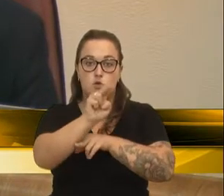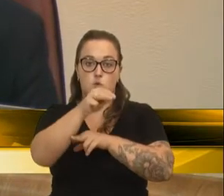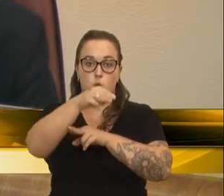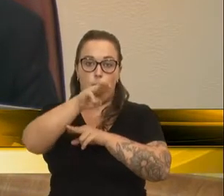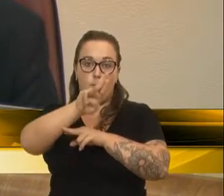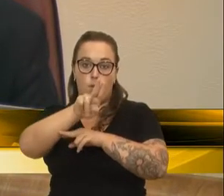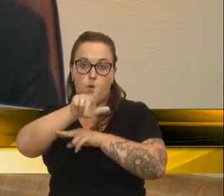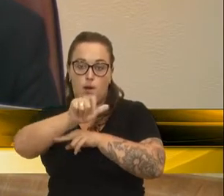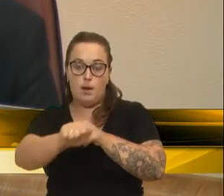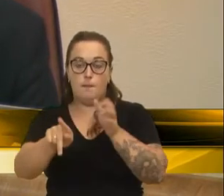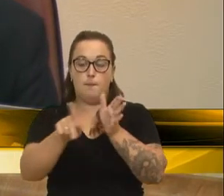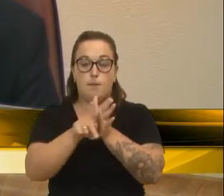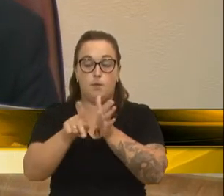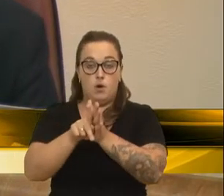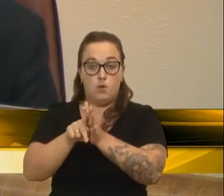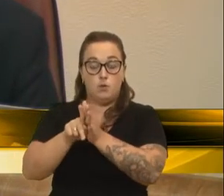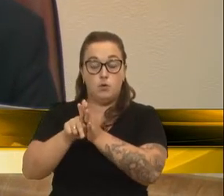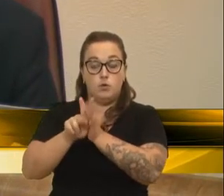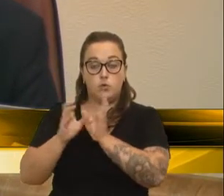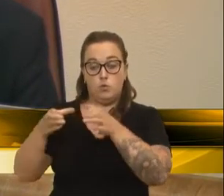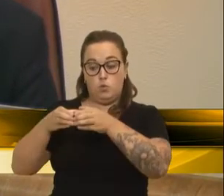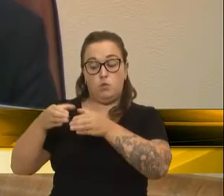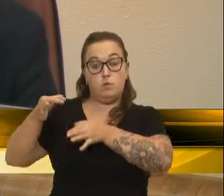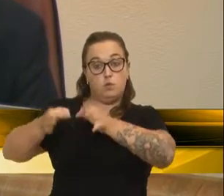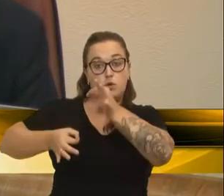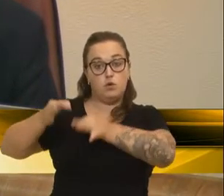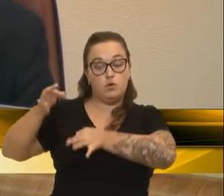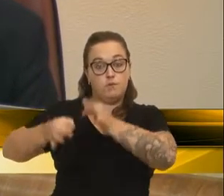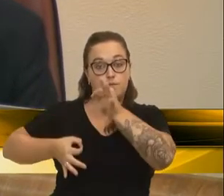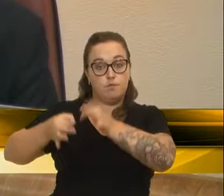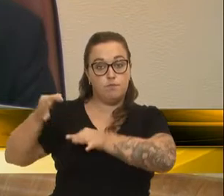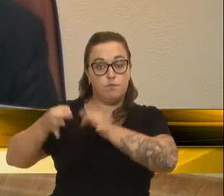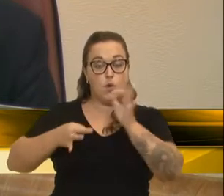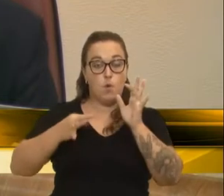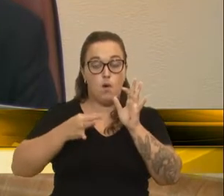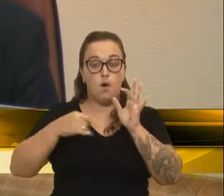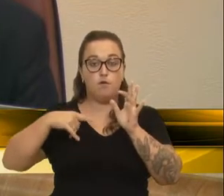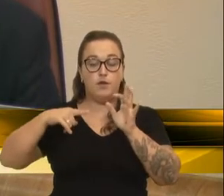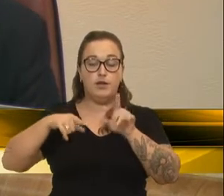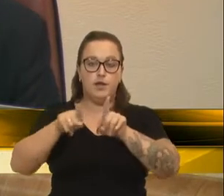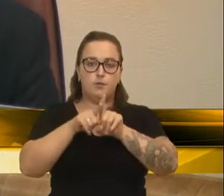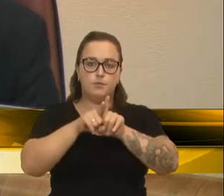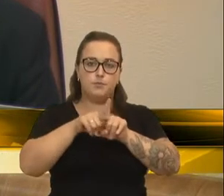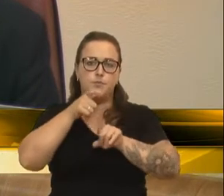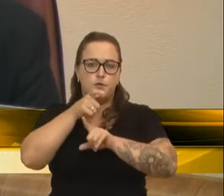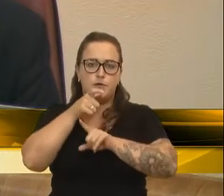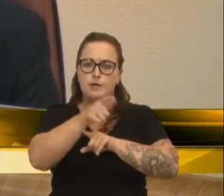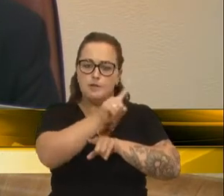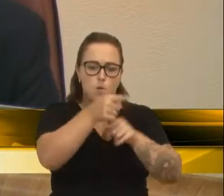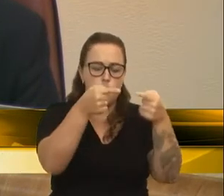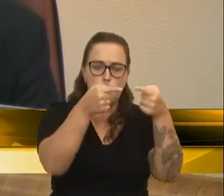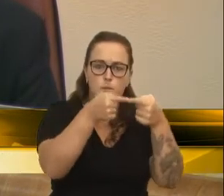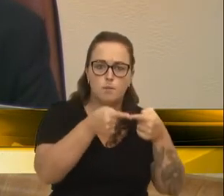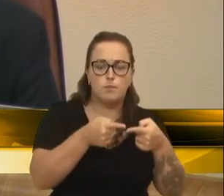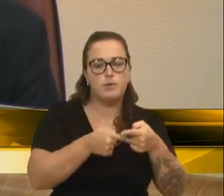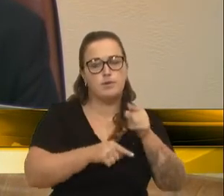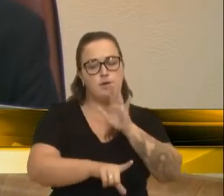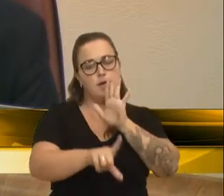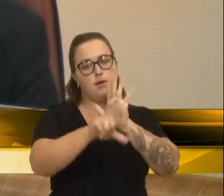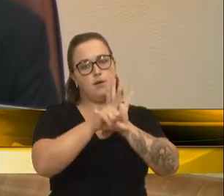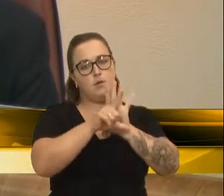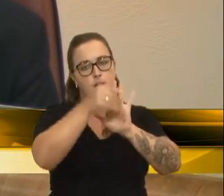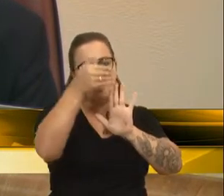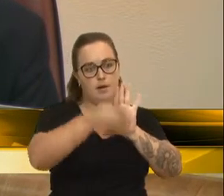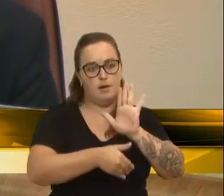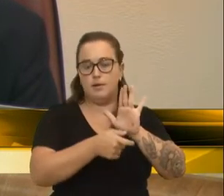do STF, ofendeu o princípio da moralidade estabelecido no artigo 37 da Constituição Federal e também incorreu em improbidade